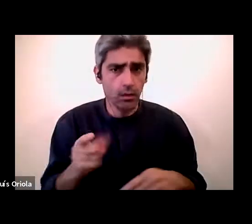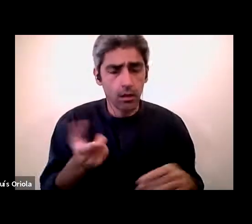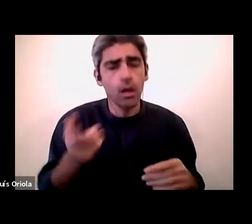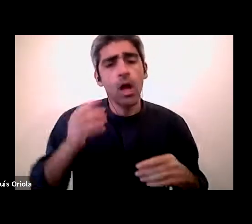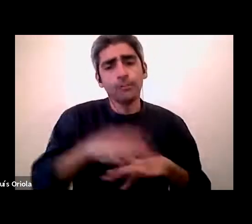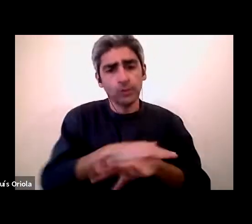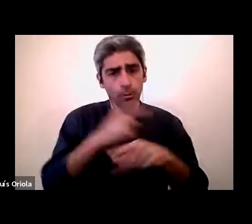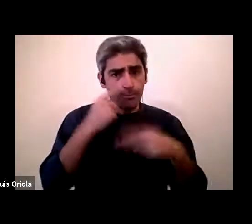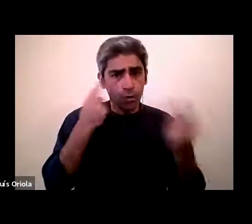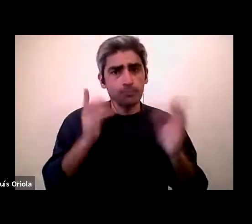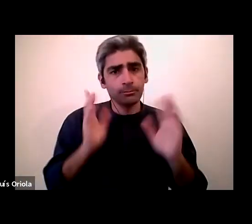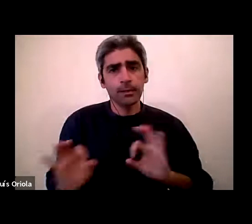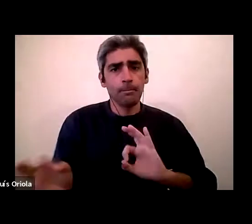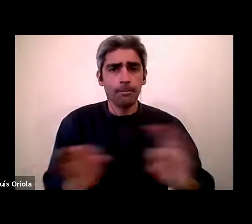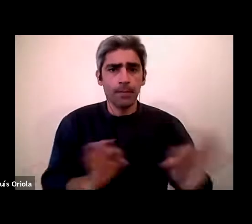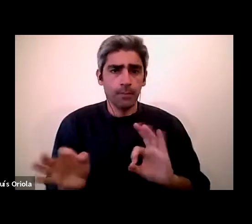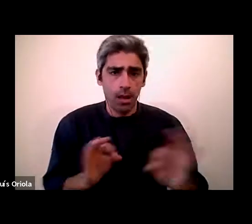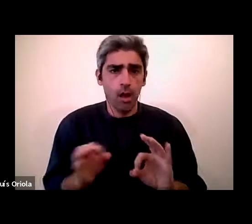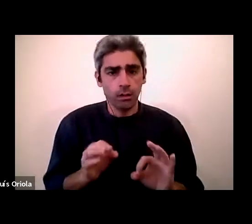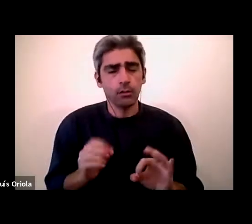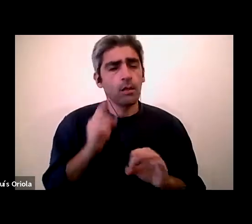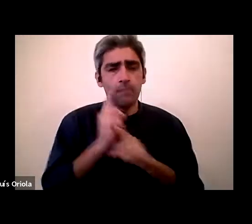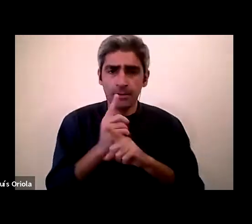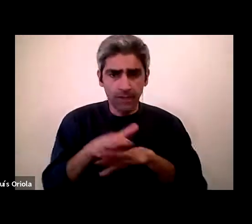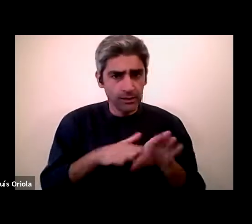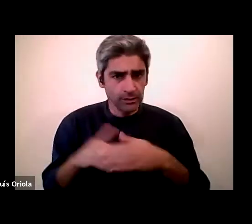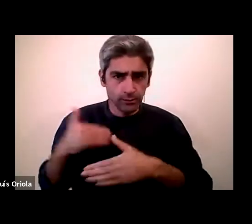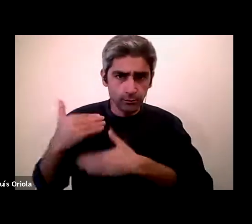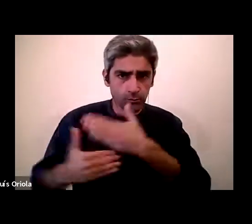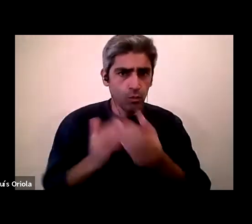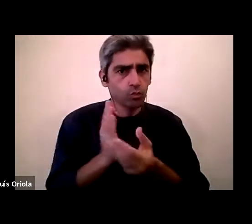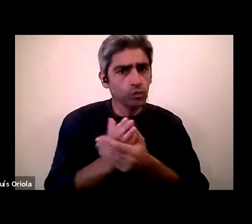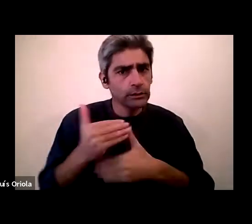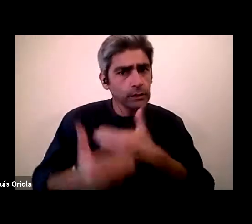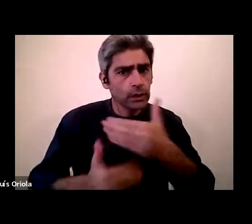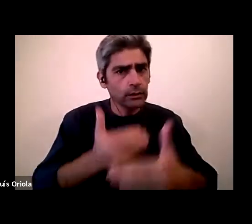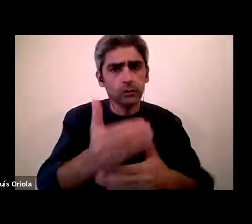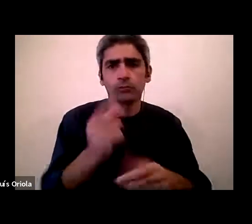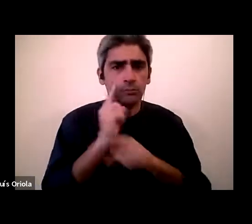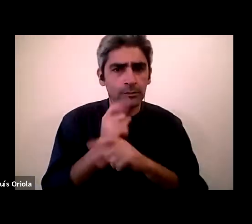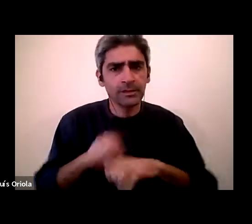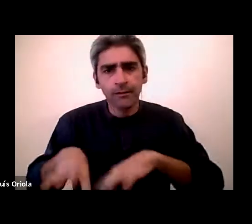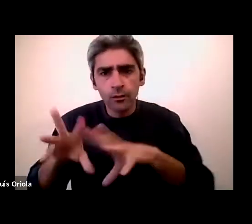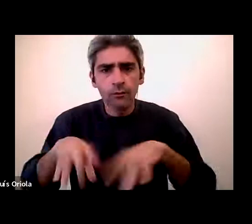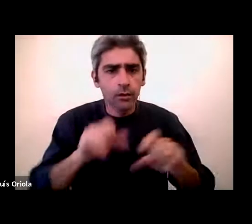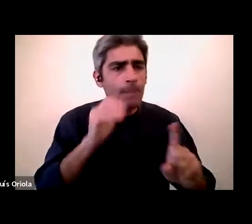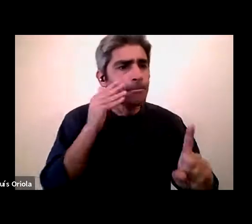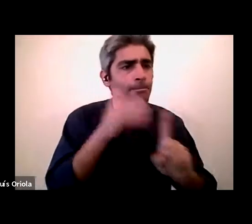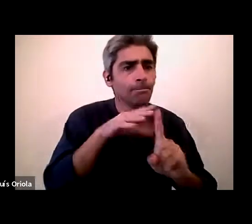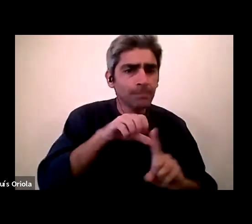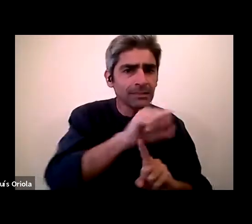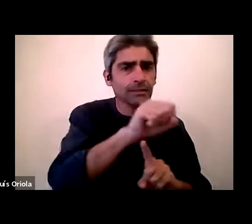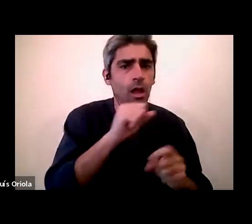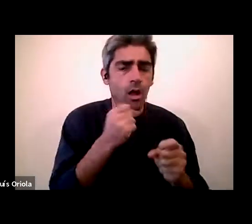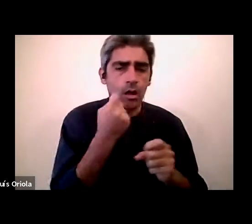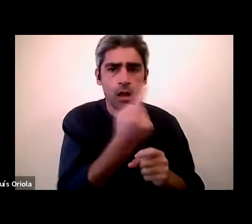para funcionar fazendo os seus processos, realizando os seus processos, desenvolvendo as missões das suas organizações,